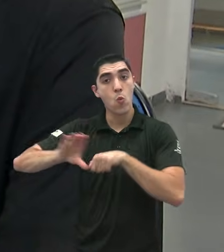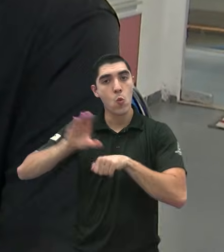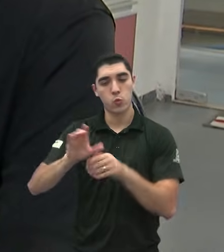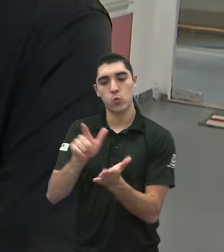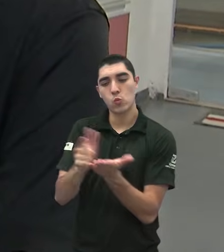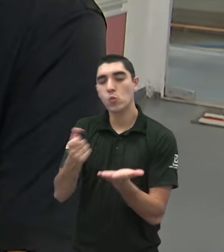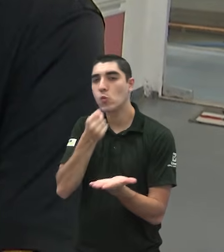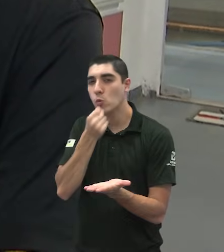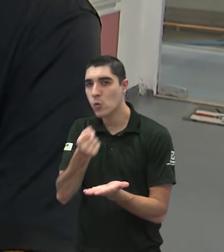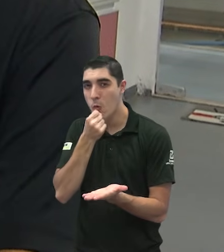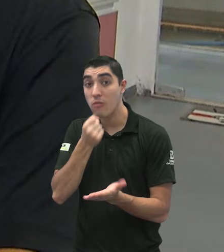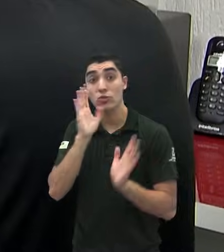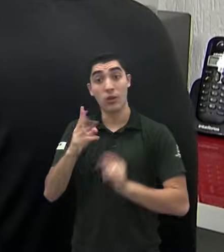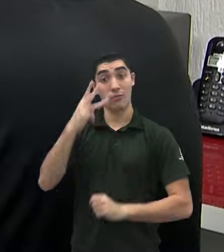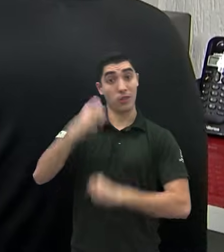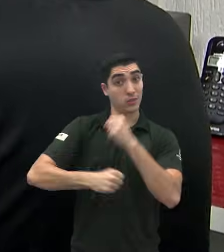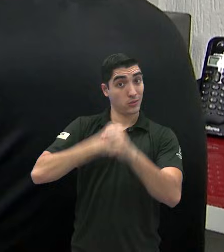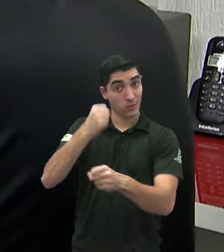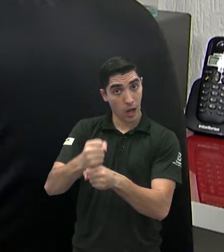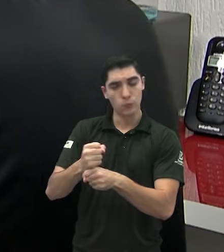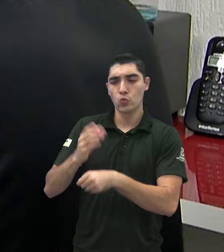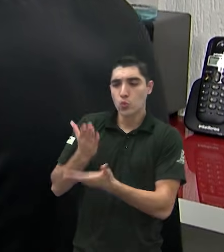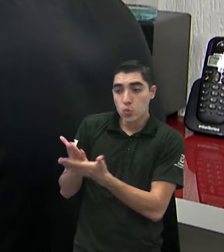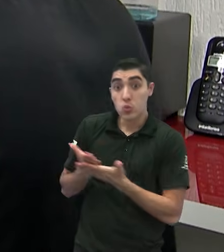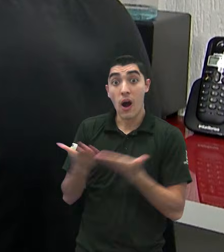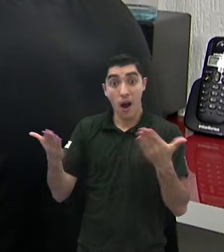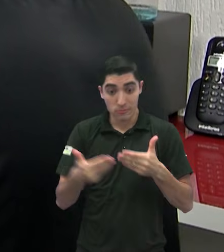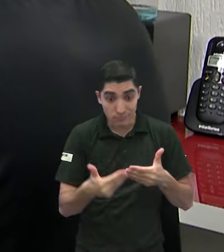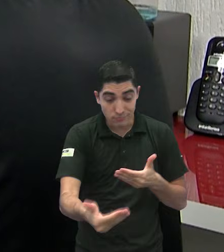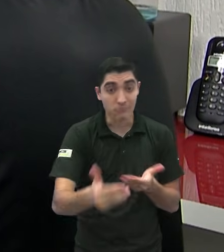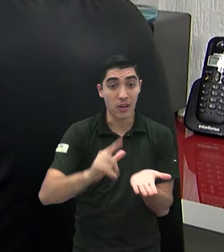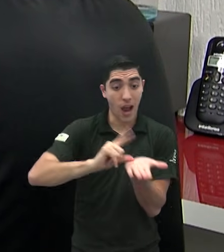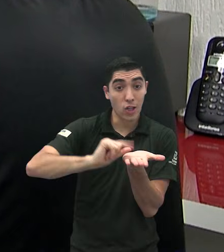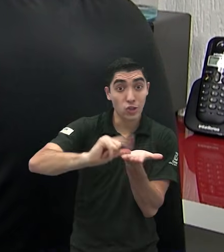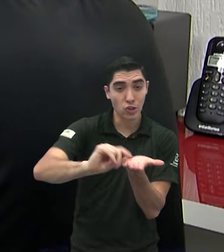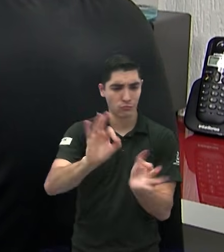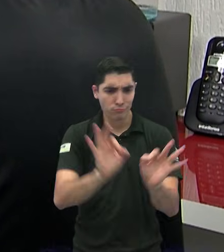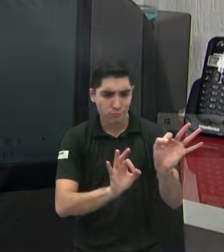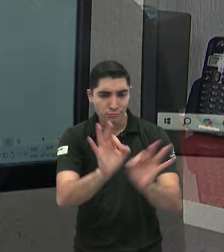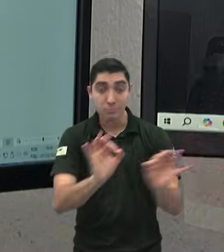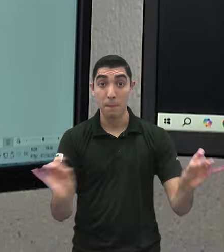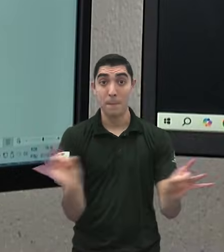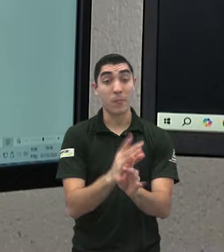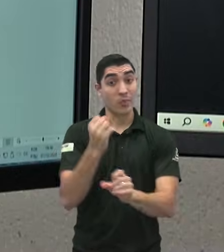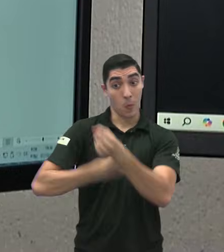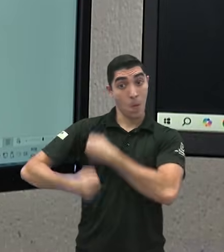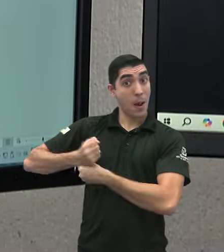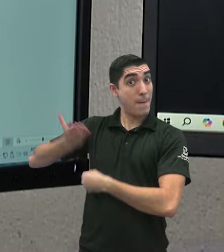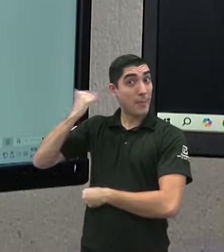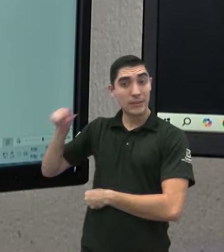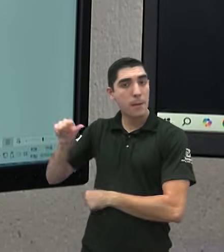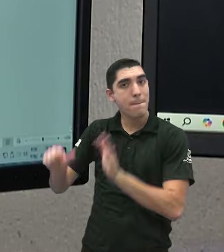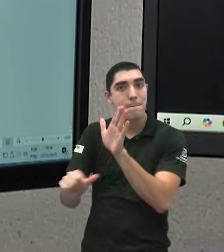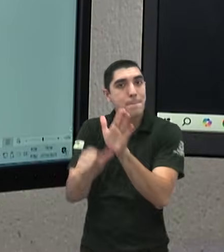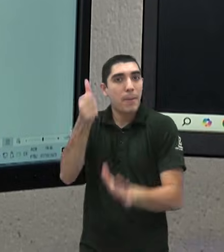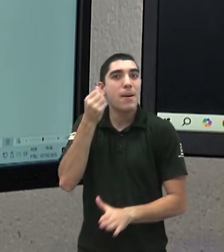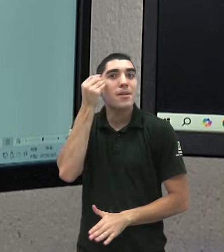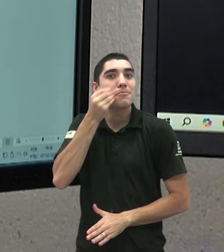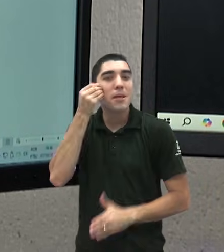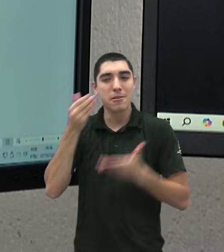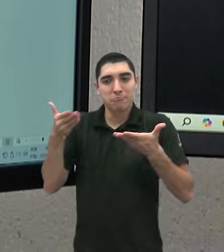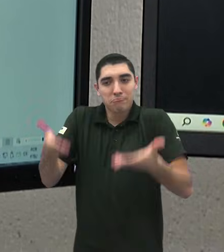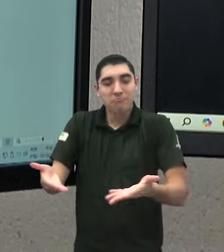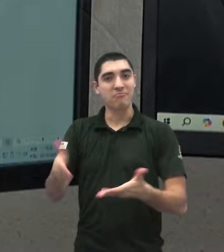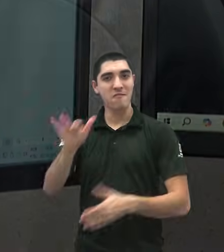de jornalismo e se prepara para entregar um artigo científico. Ano passado, viveu a primeira experiência na